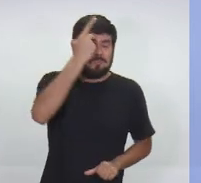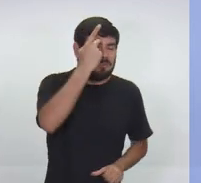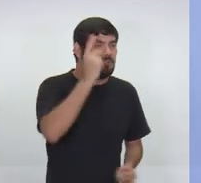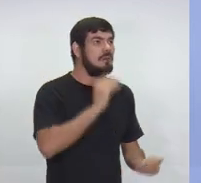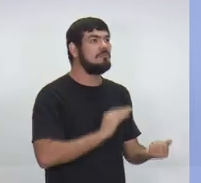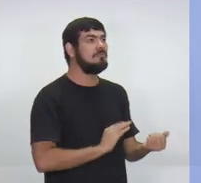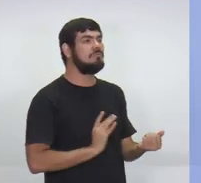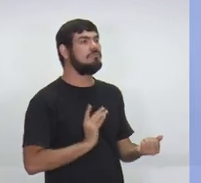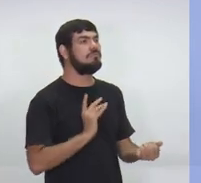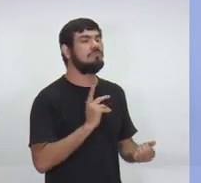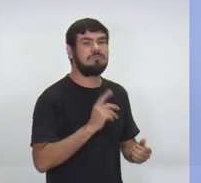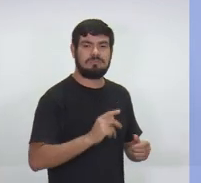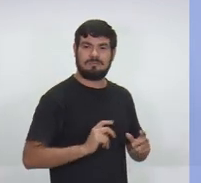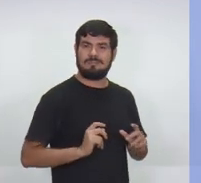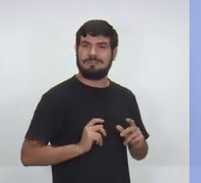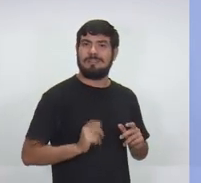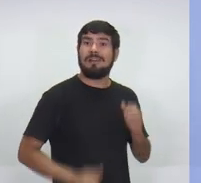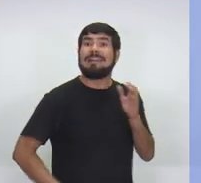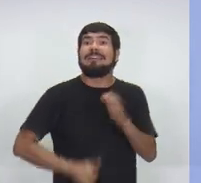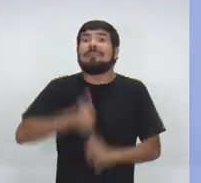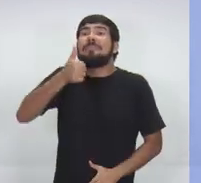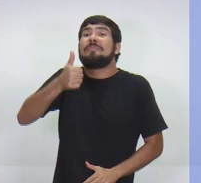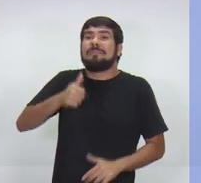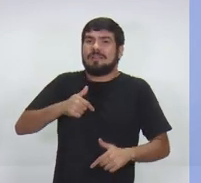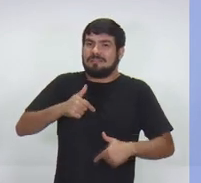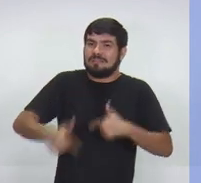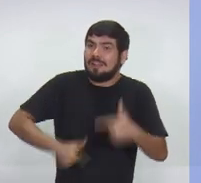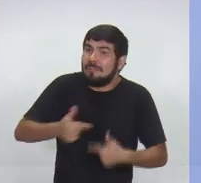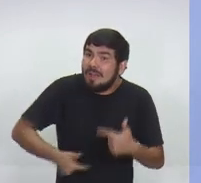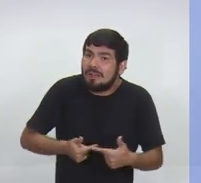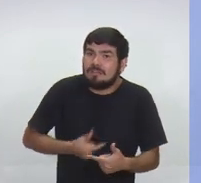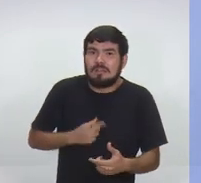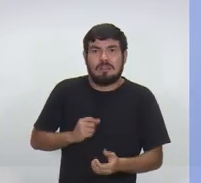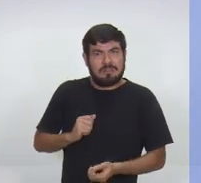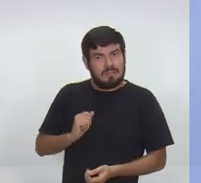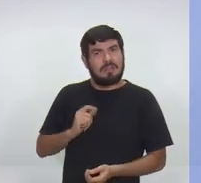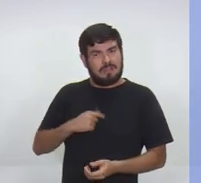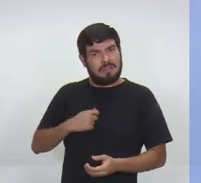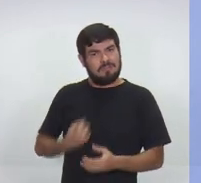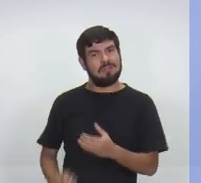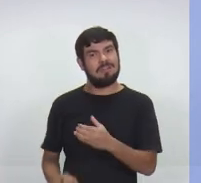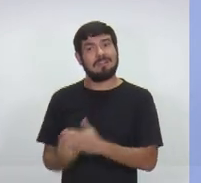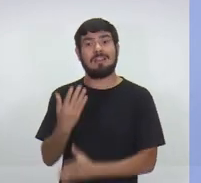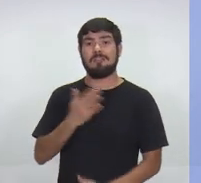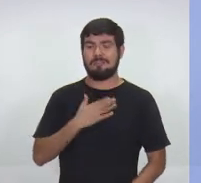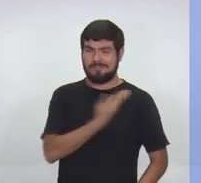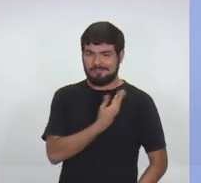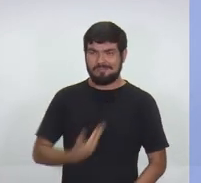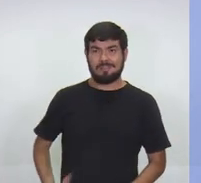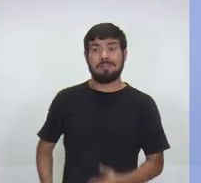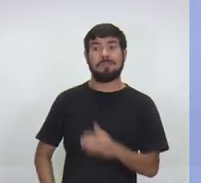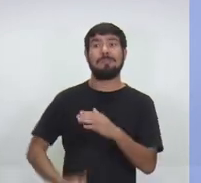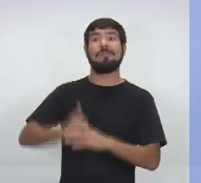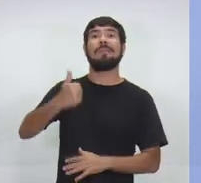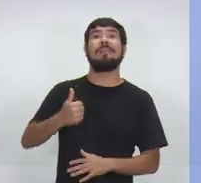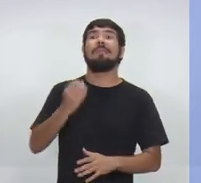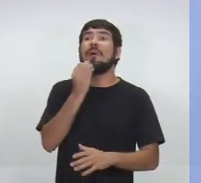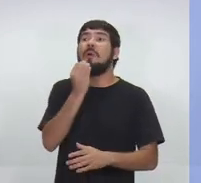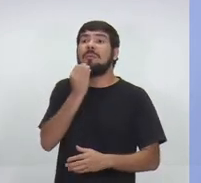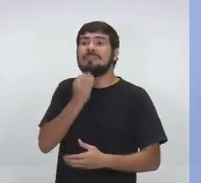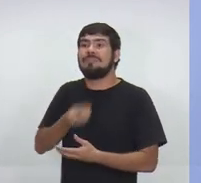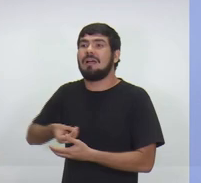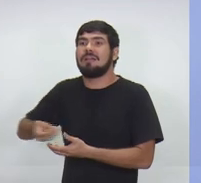jovem o primeiro emprego o primeiro passo é implantar no meu governo que a gente possa dessa forma dá oportunidade à juventude